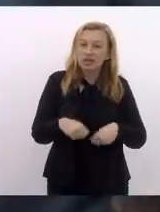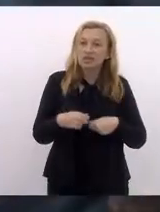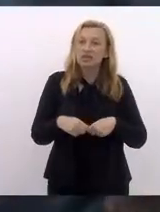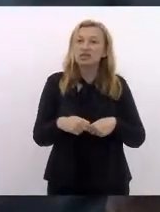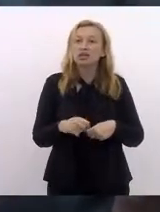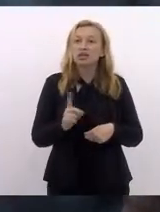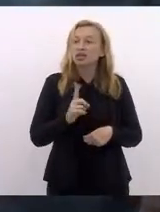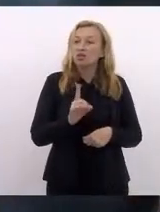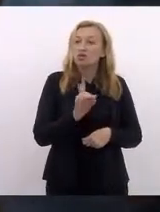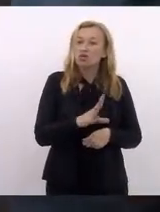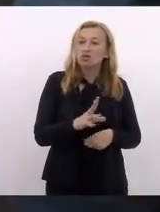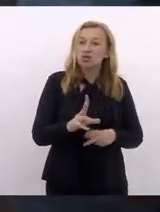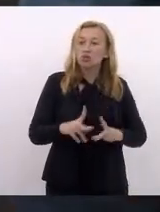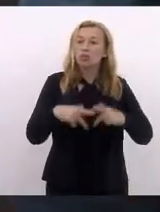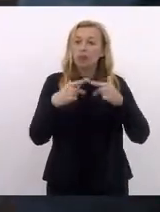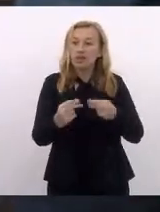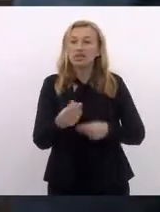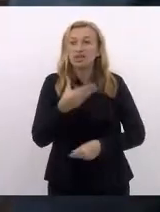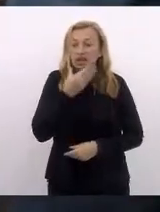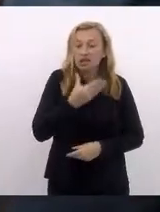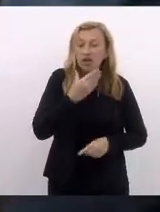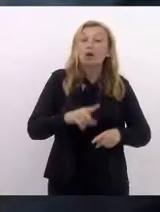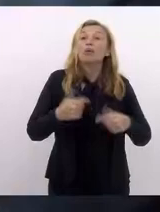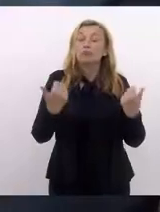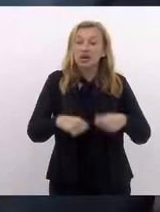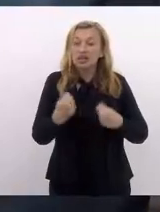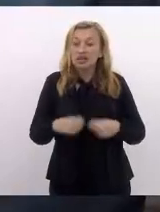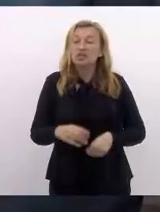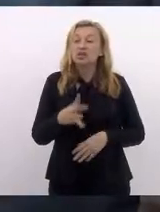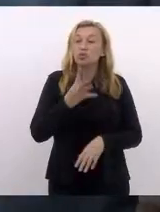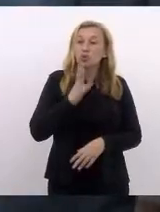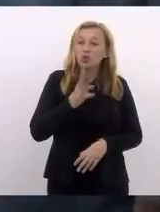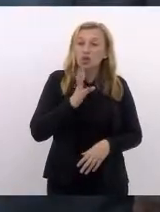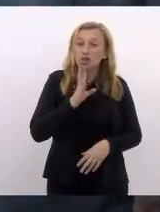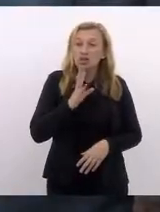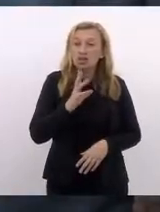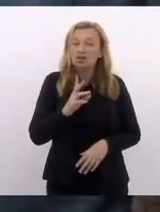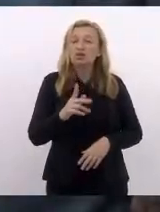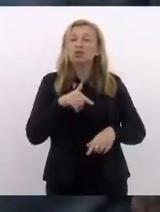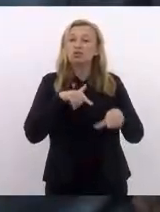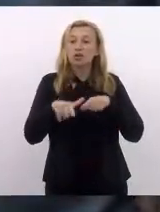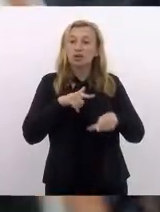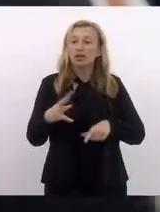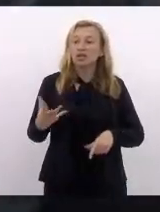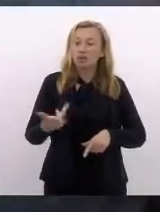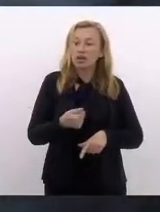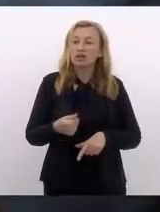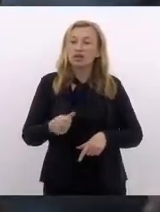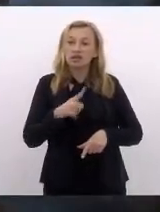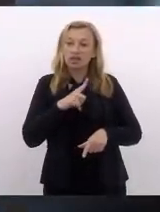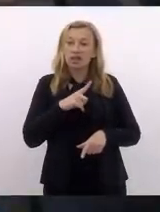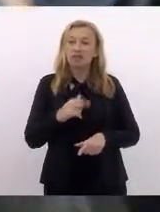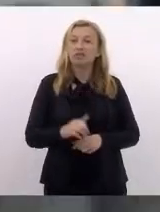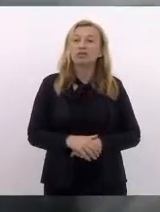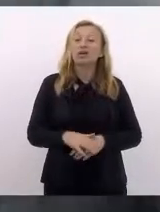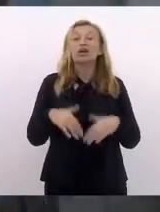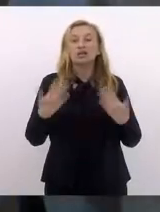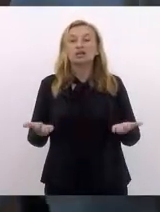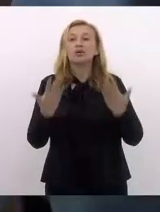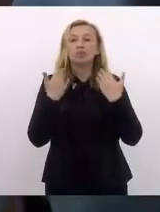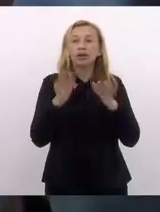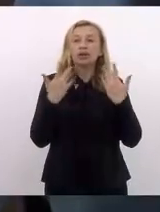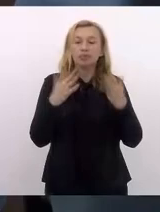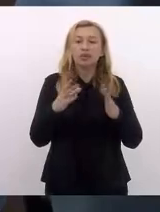não só de um presente de Natal precisa de um reconhecimento diante do trabalho qualificado que desenvolve então